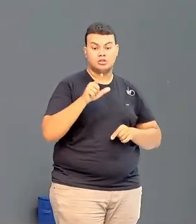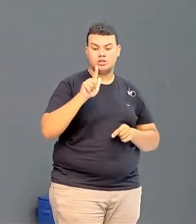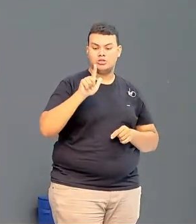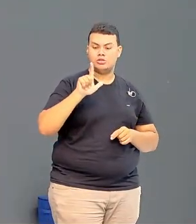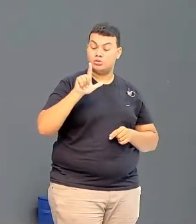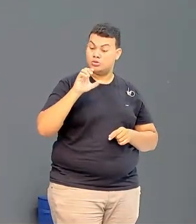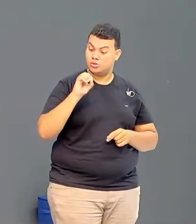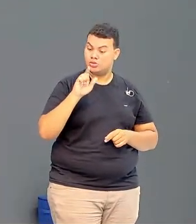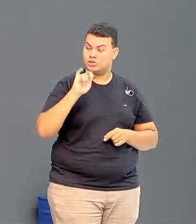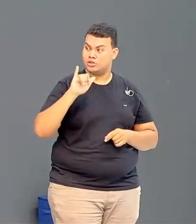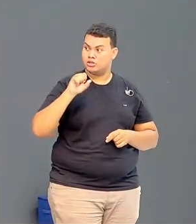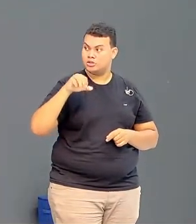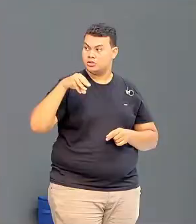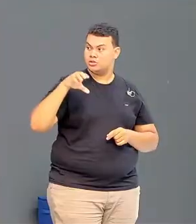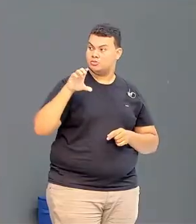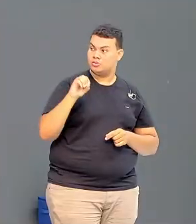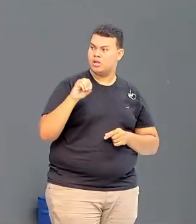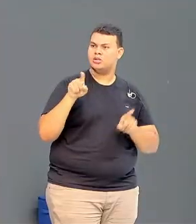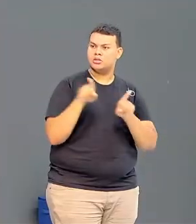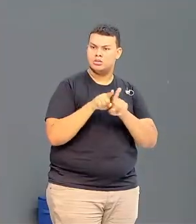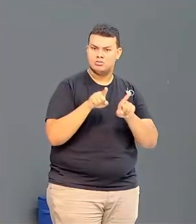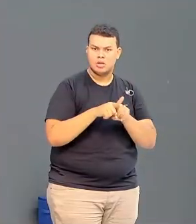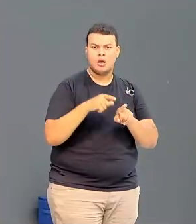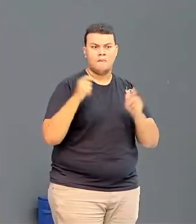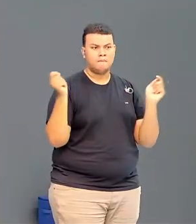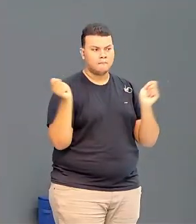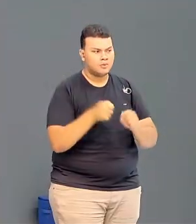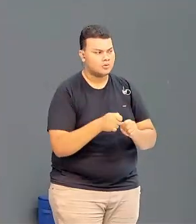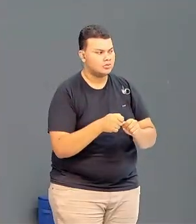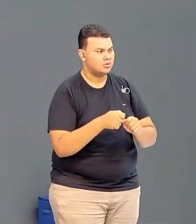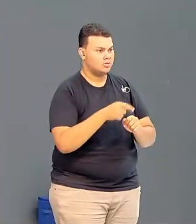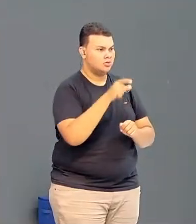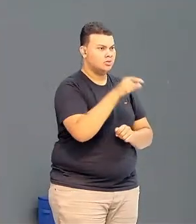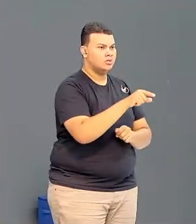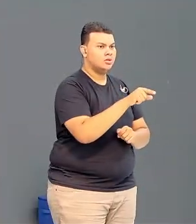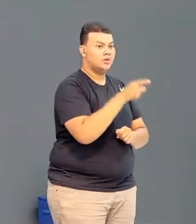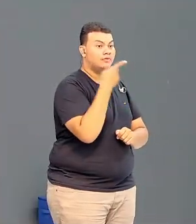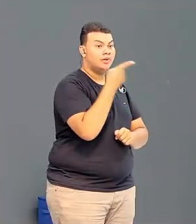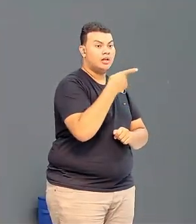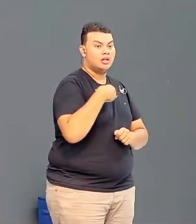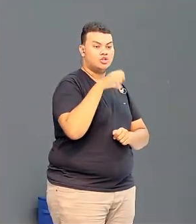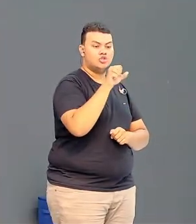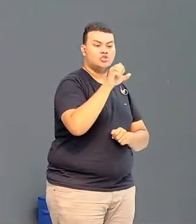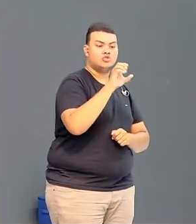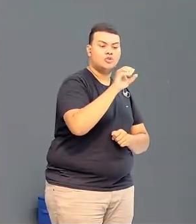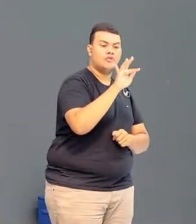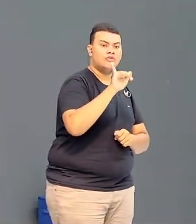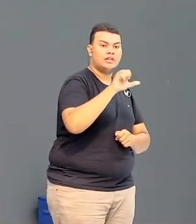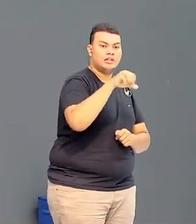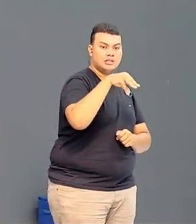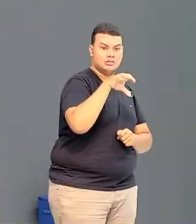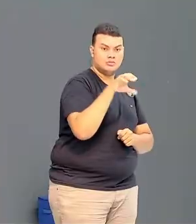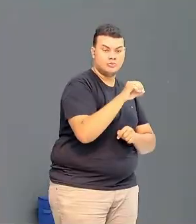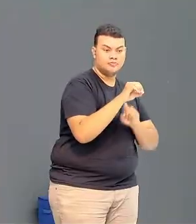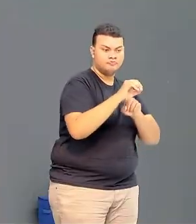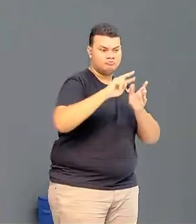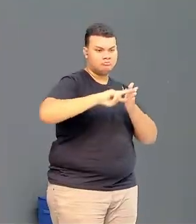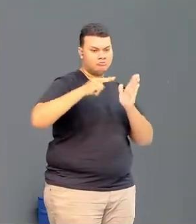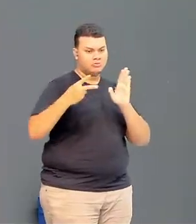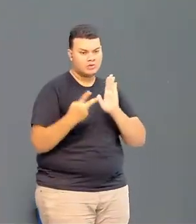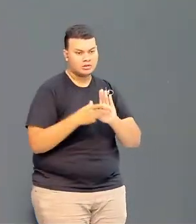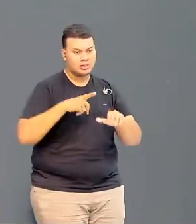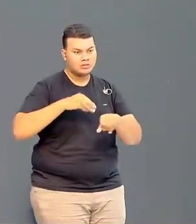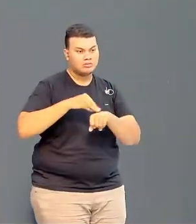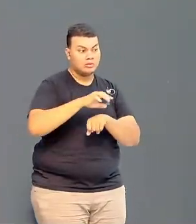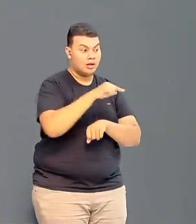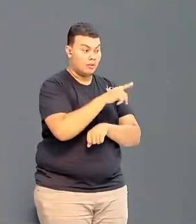Logismo, que a gente pode chamar também de sofisma, né? Tem Bíblia que está escrito sofisma. Logismo ou argumentos aqui